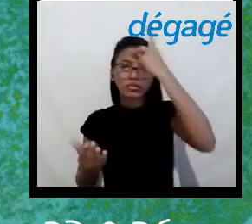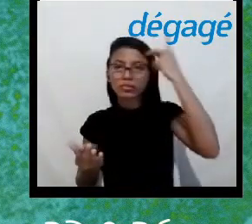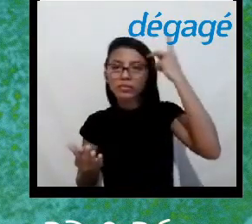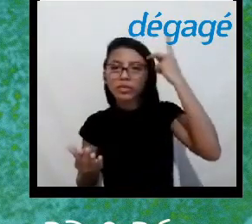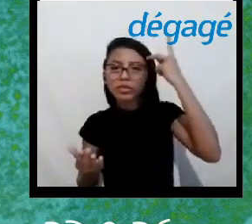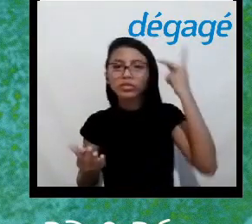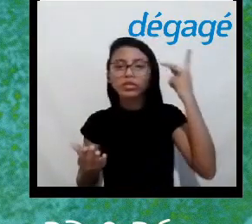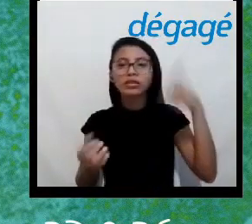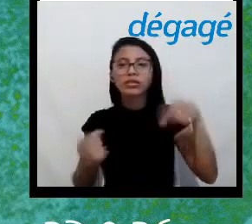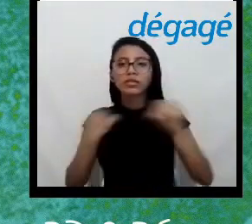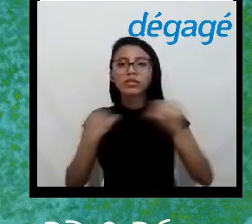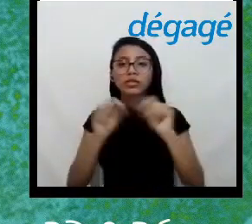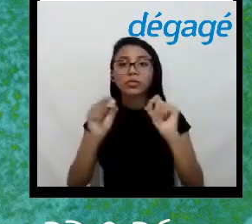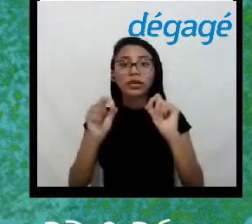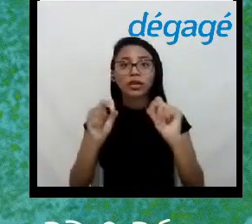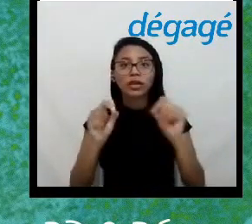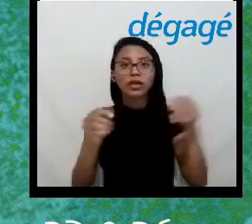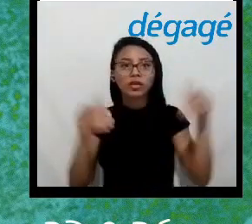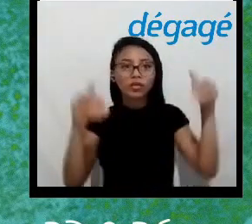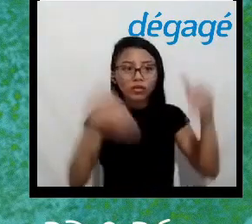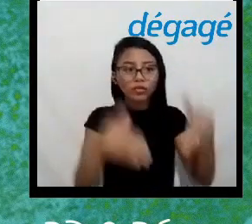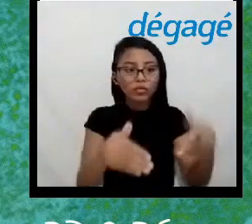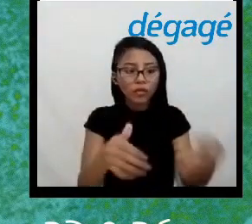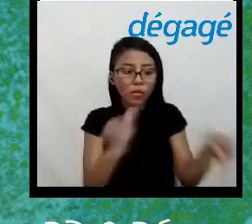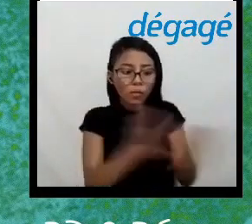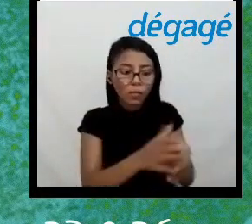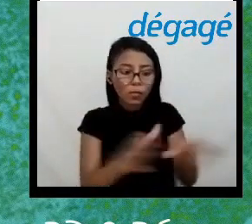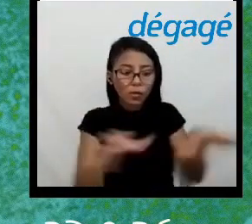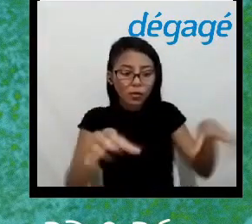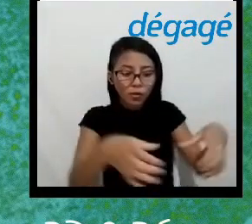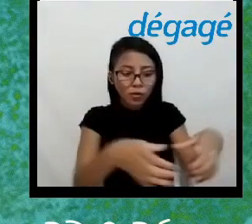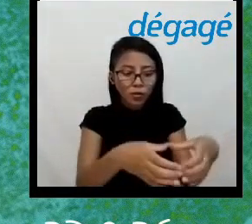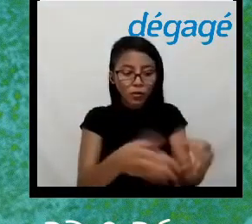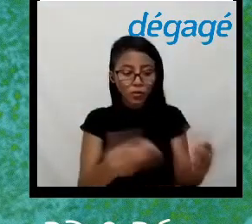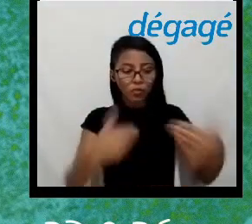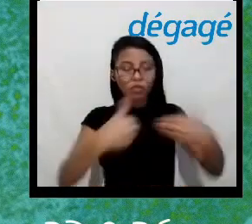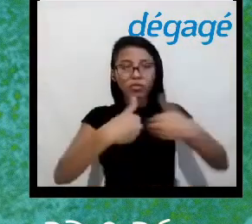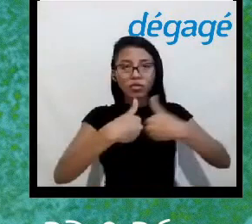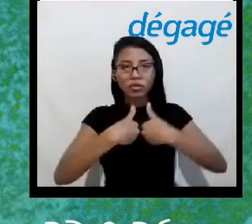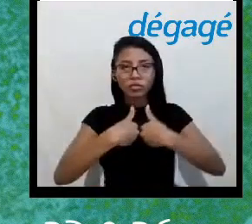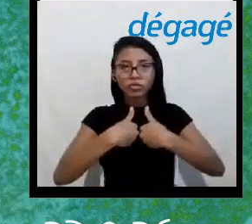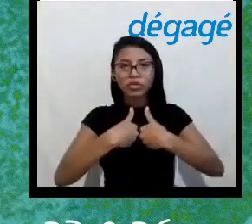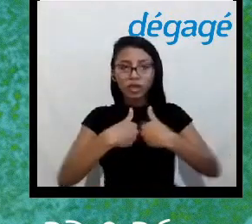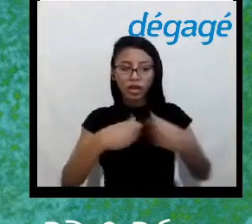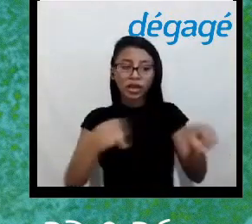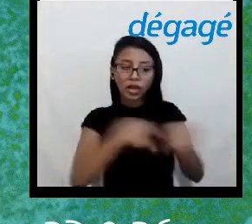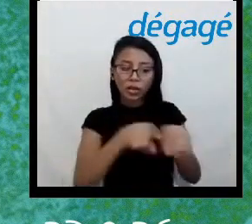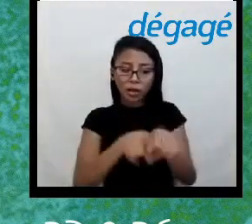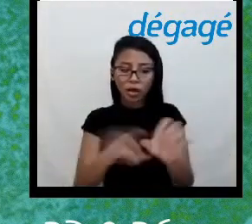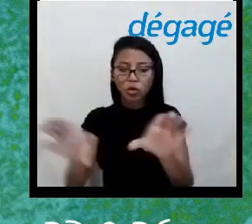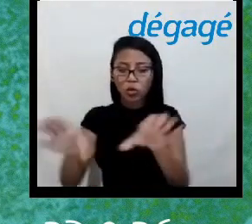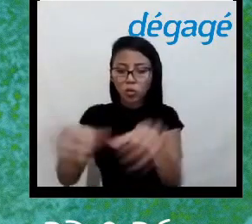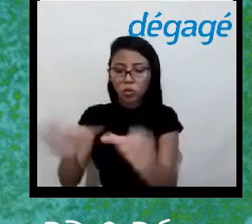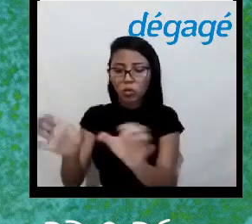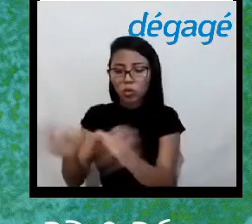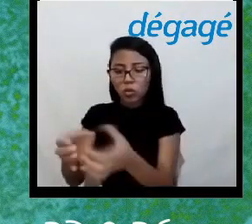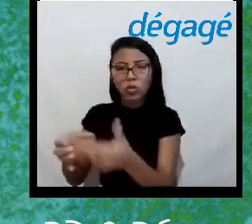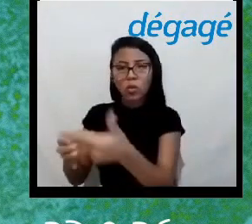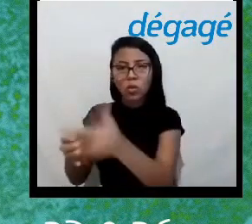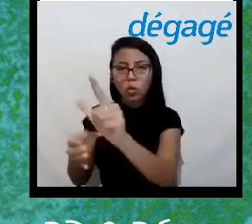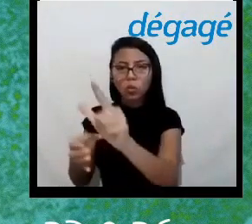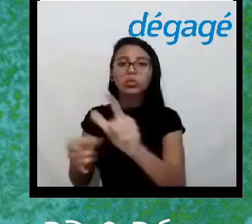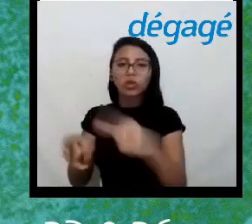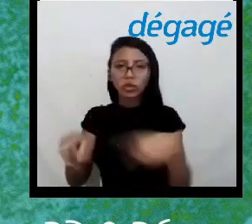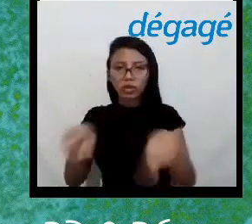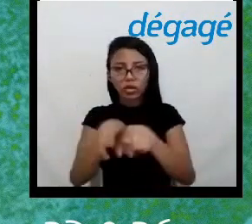dos autismos, dentre as quais profissionais de outros setores e até mesmo familiares.